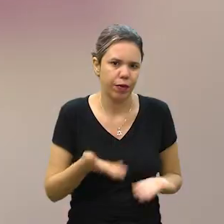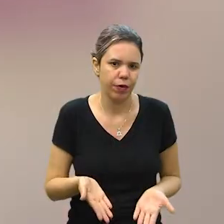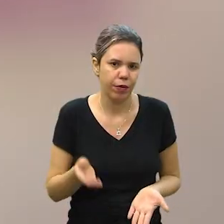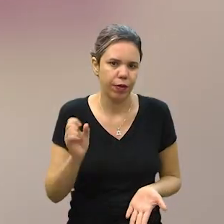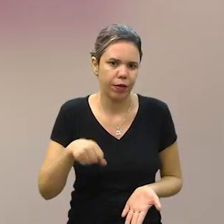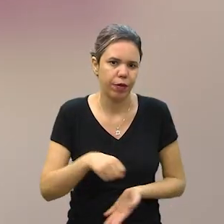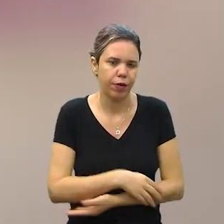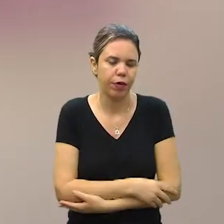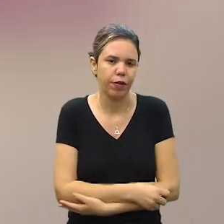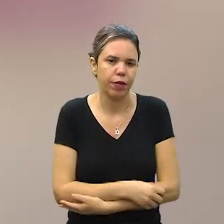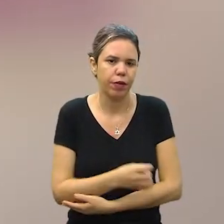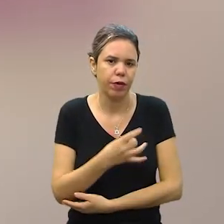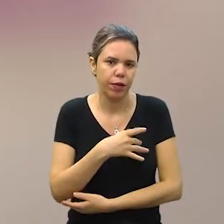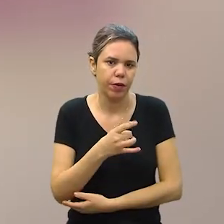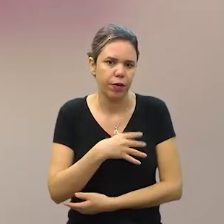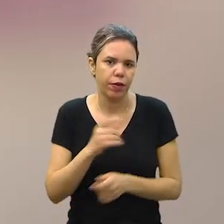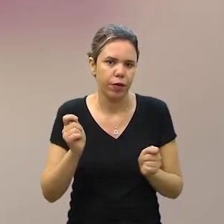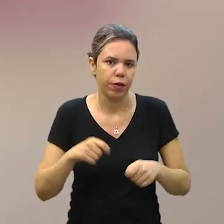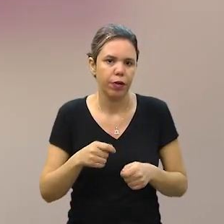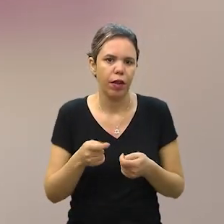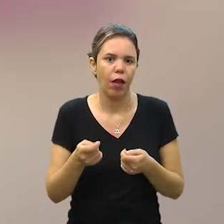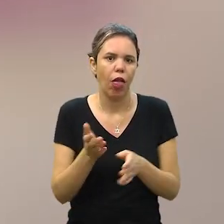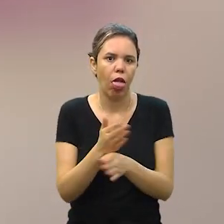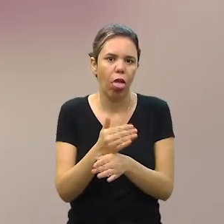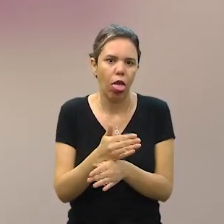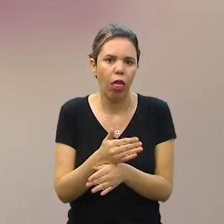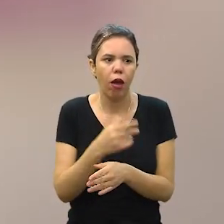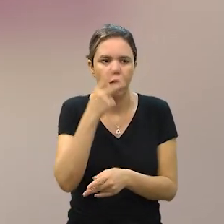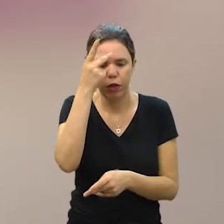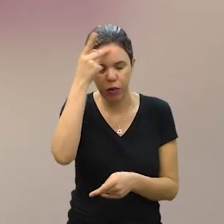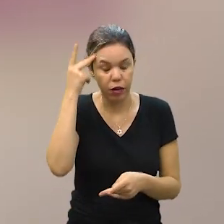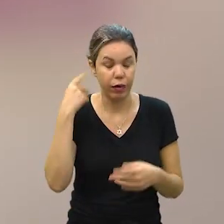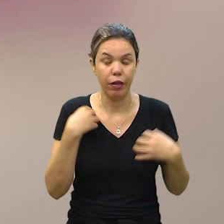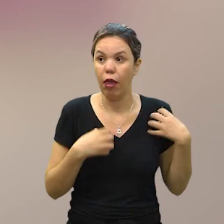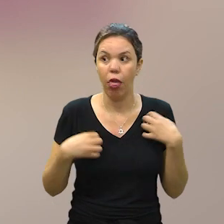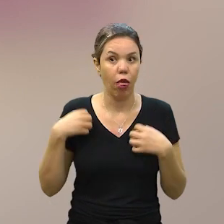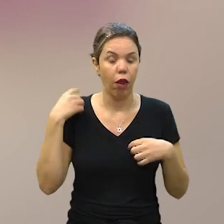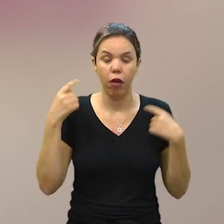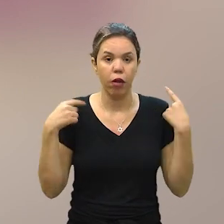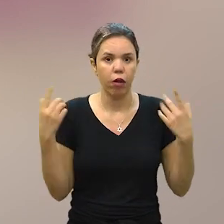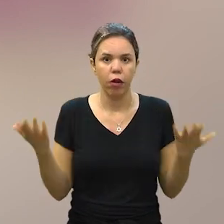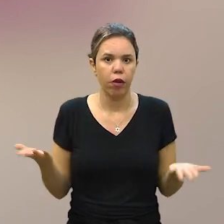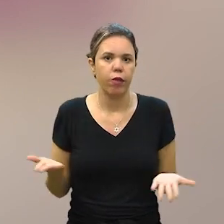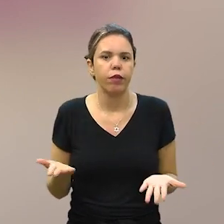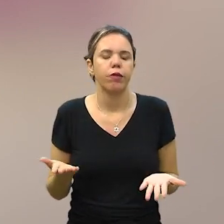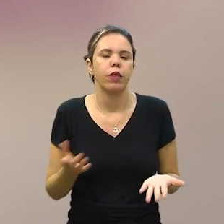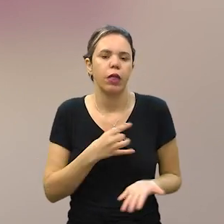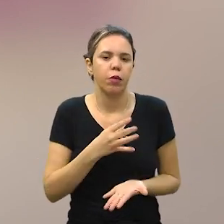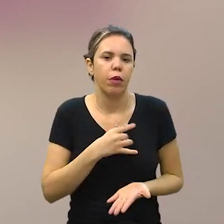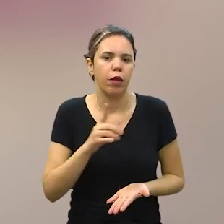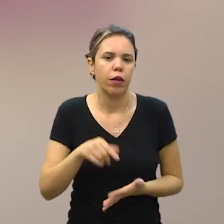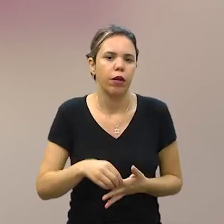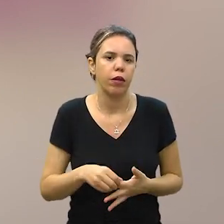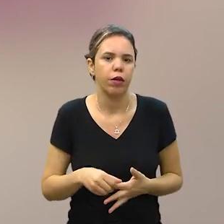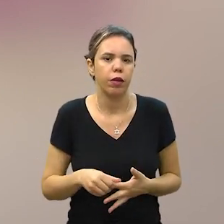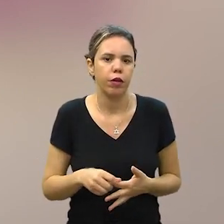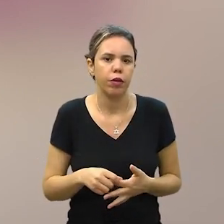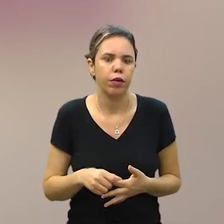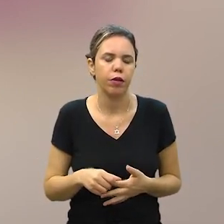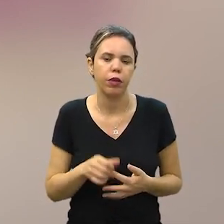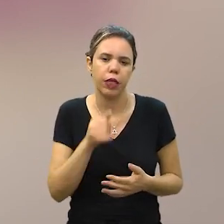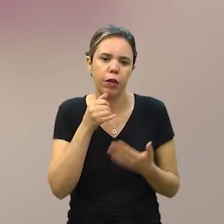mesmo. Sim, o medo é capaz de descontrolar as pessoas, né? Então, o medo é algo